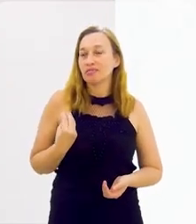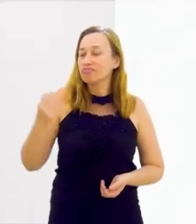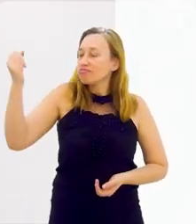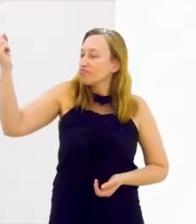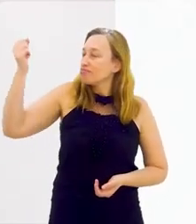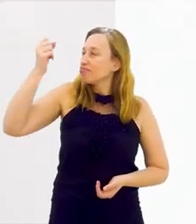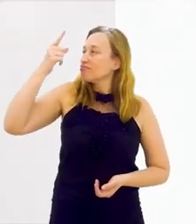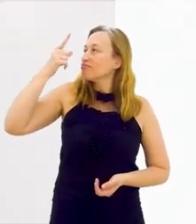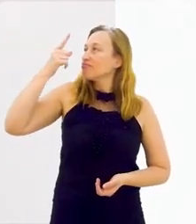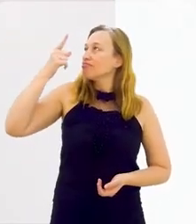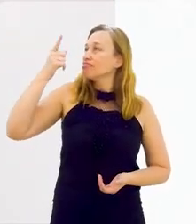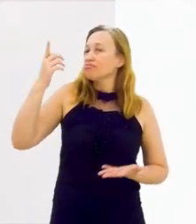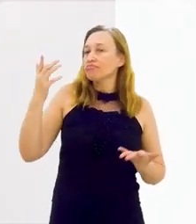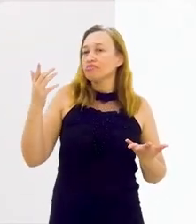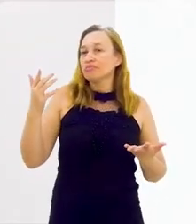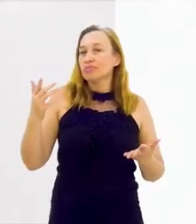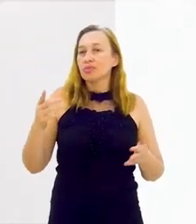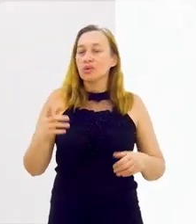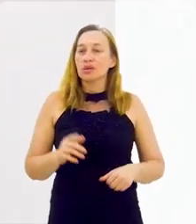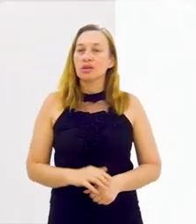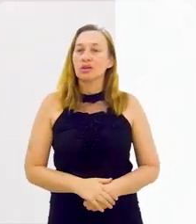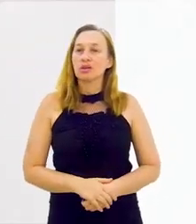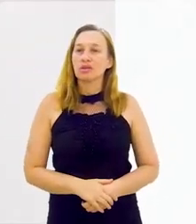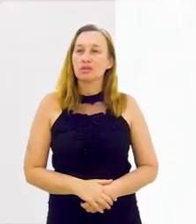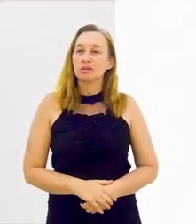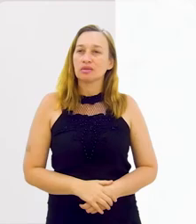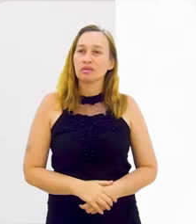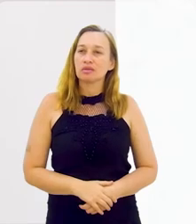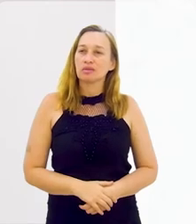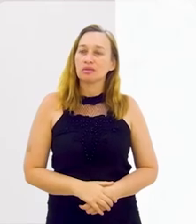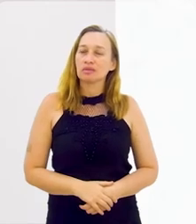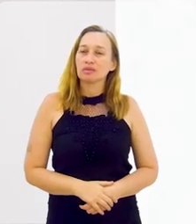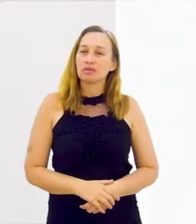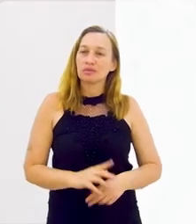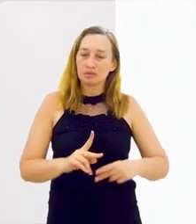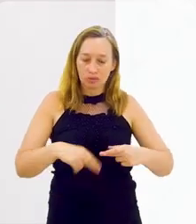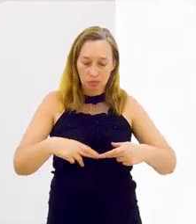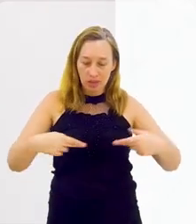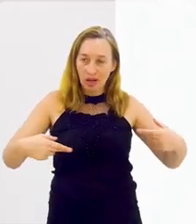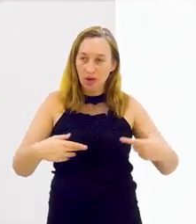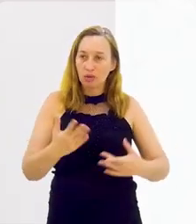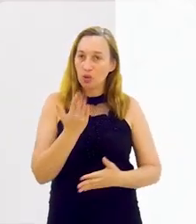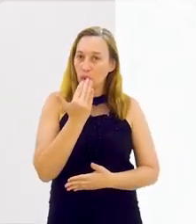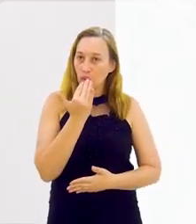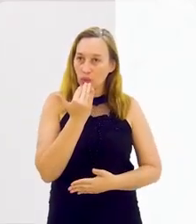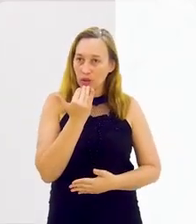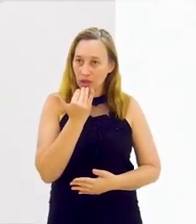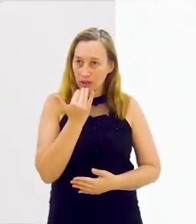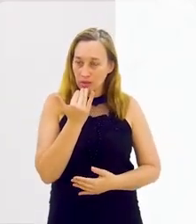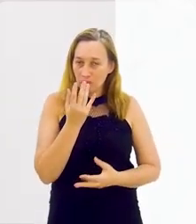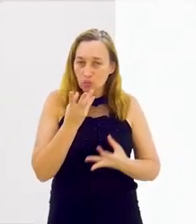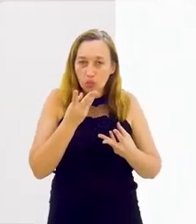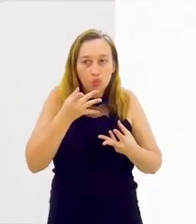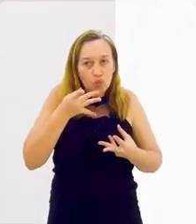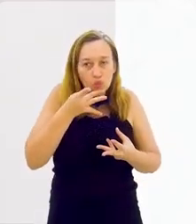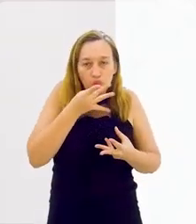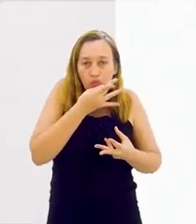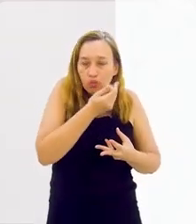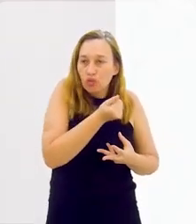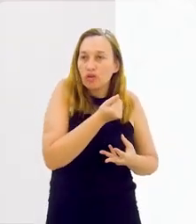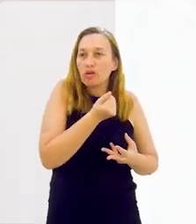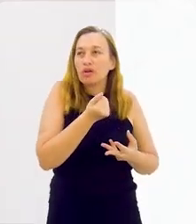é inspiradora, desde do macarrão que a gente come, tá? O sabor